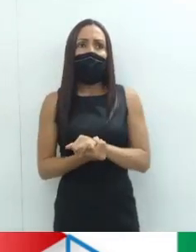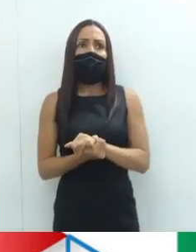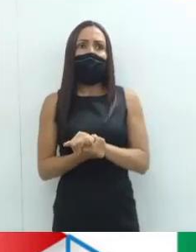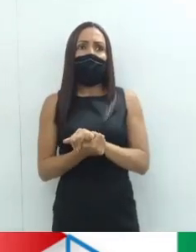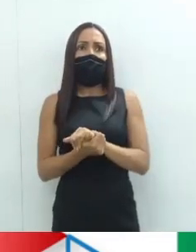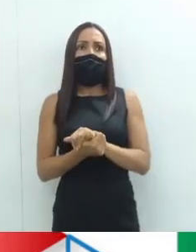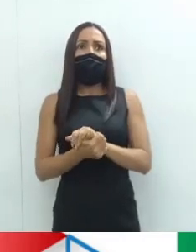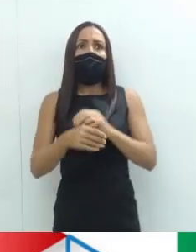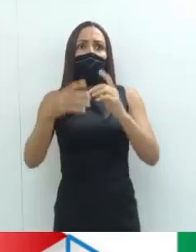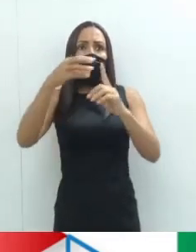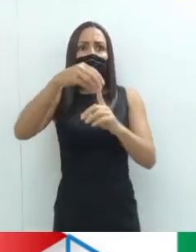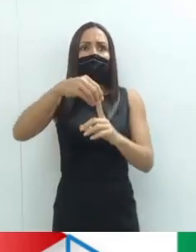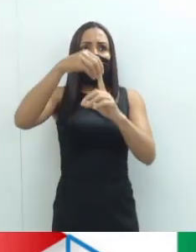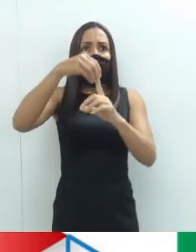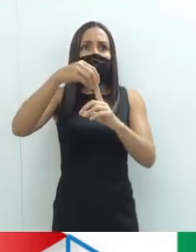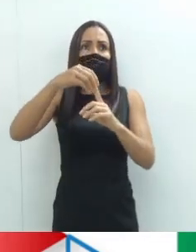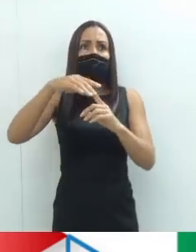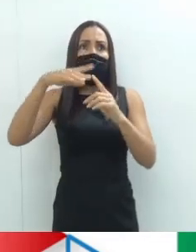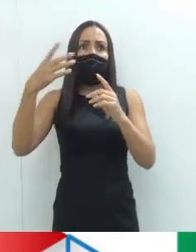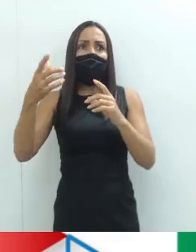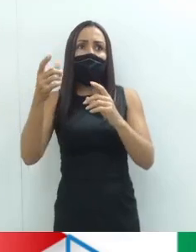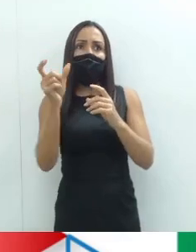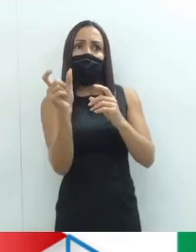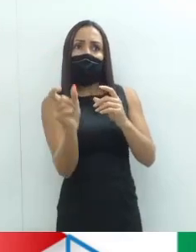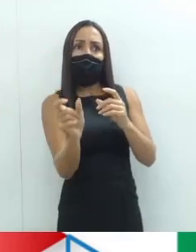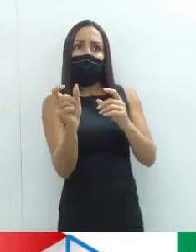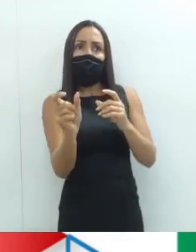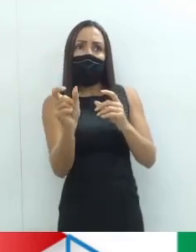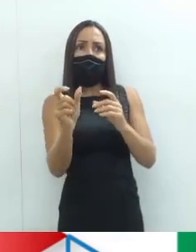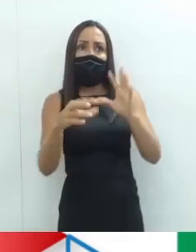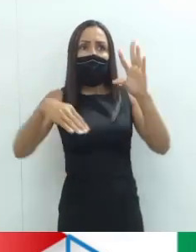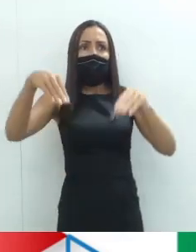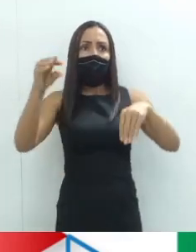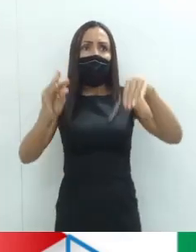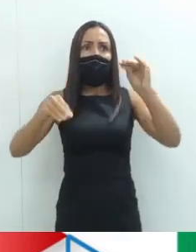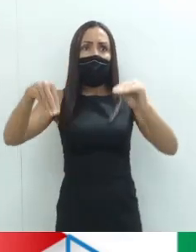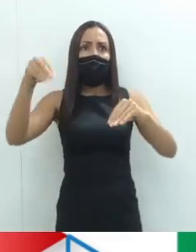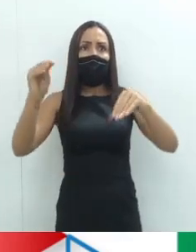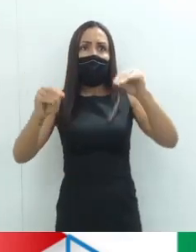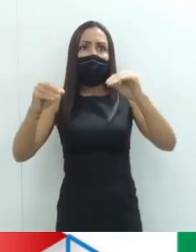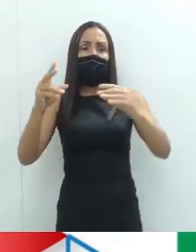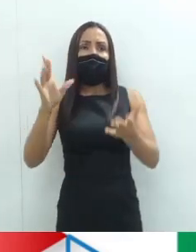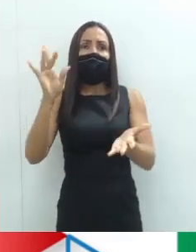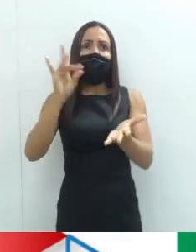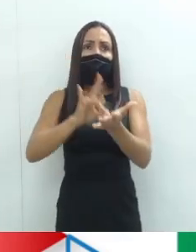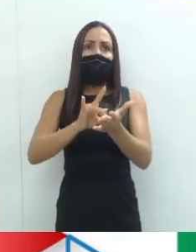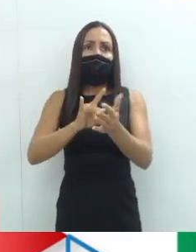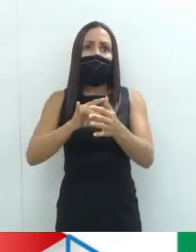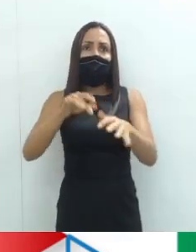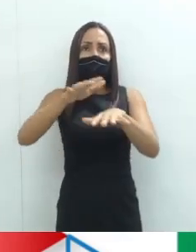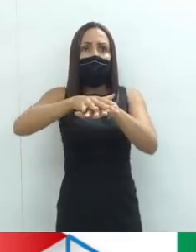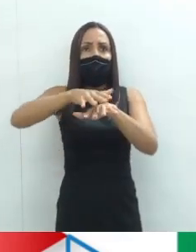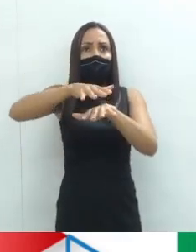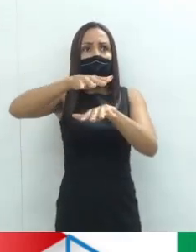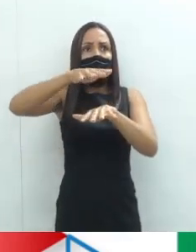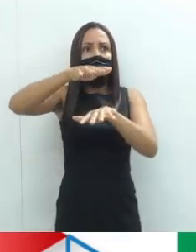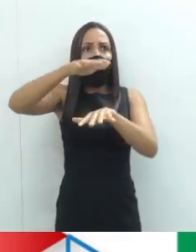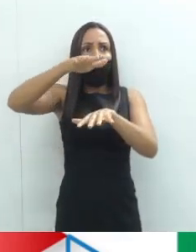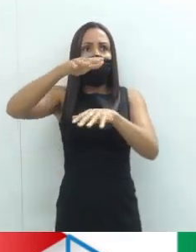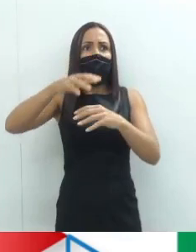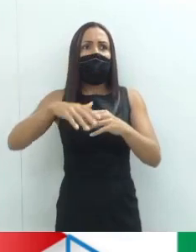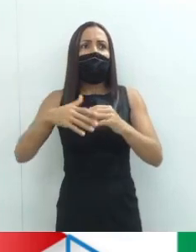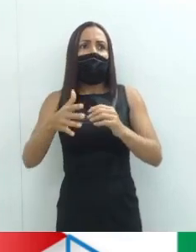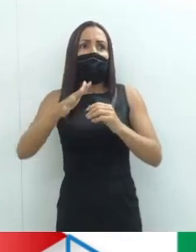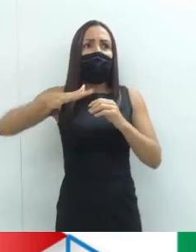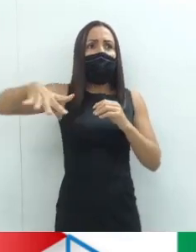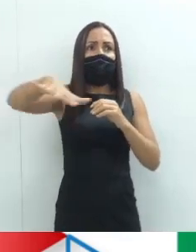faunísticos, principalmente conchas e moluscos, formando verdadeiros montes. São os sítios mais